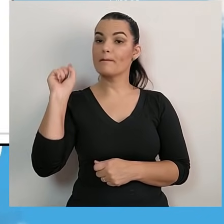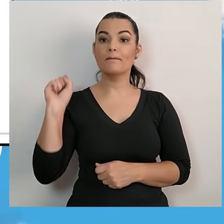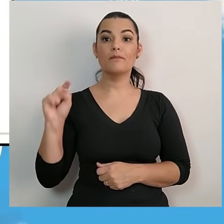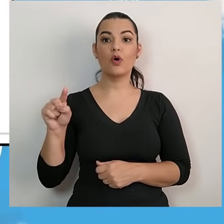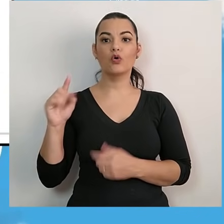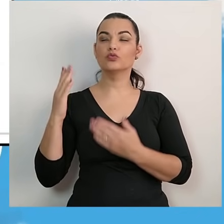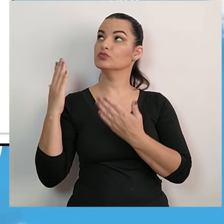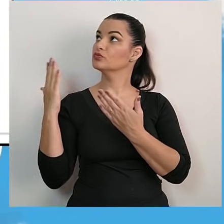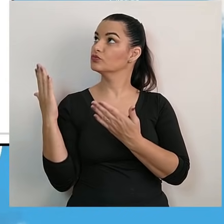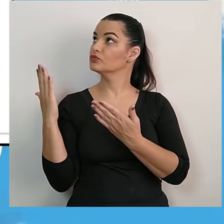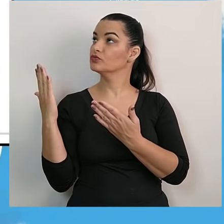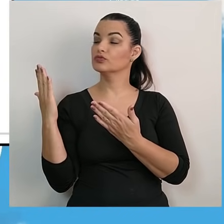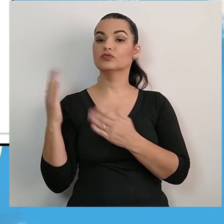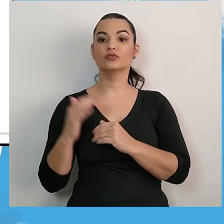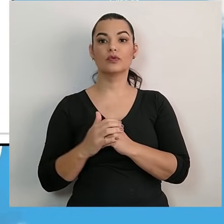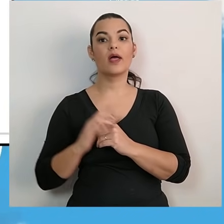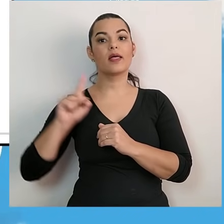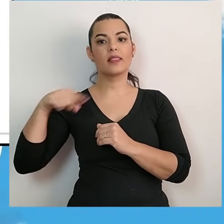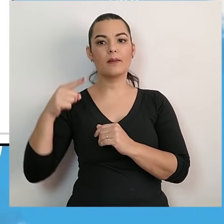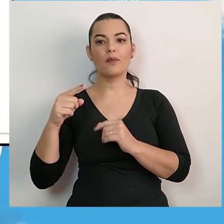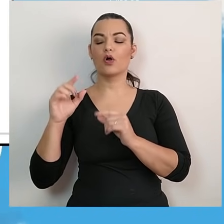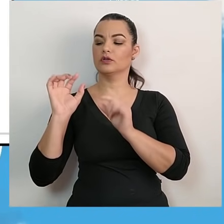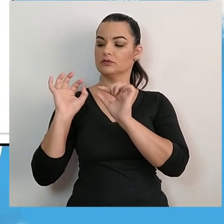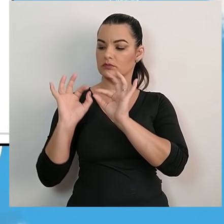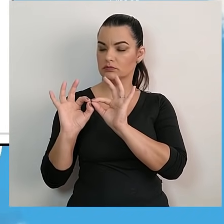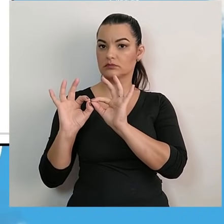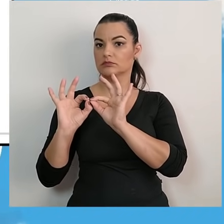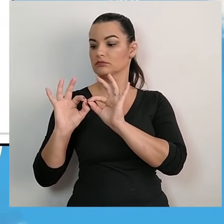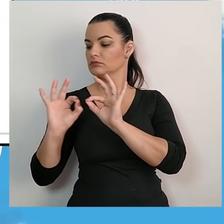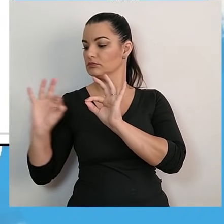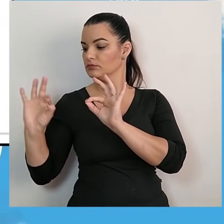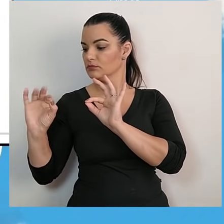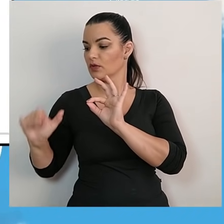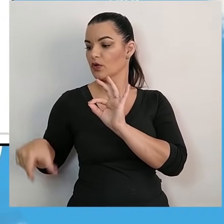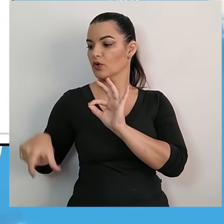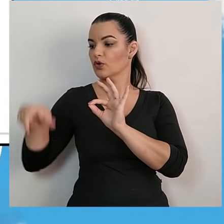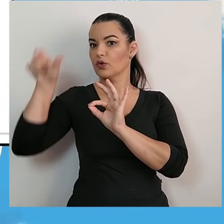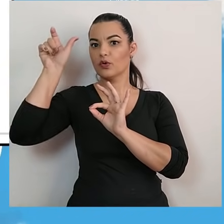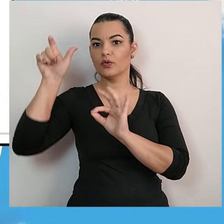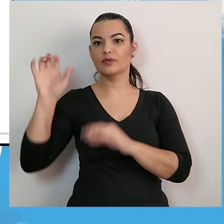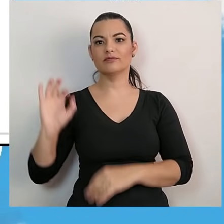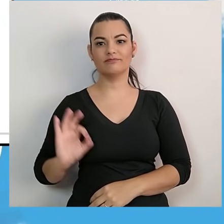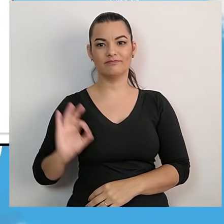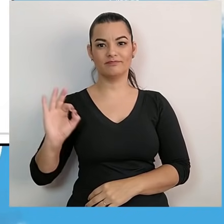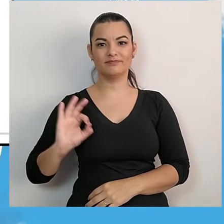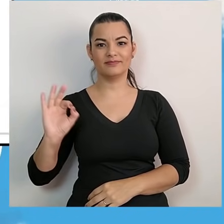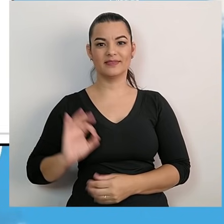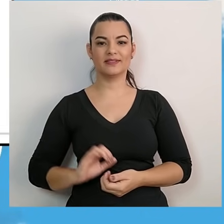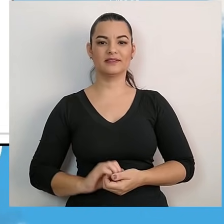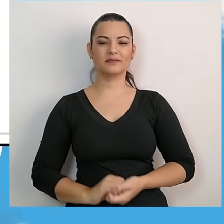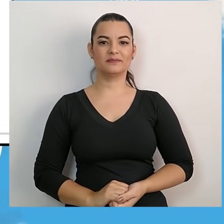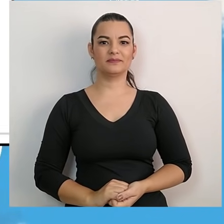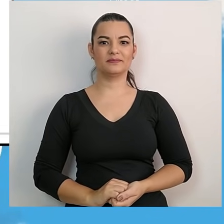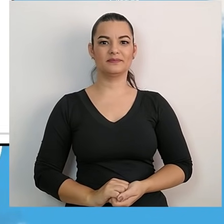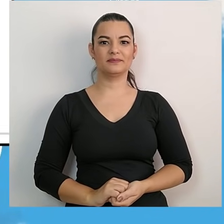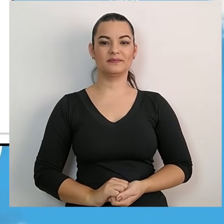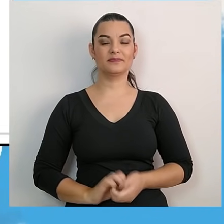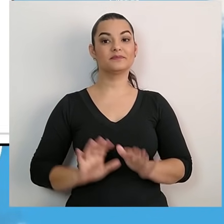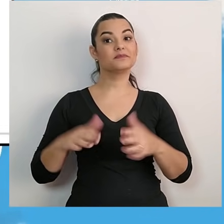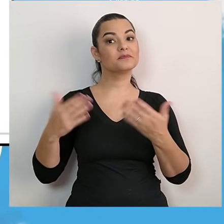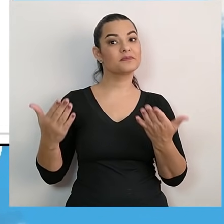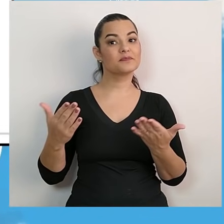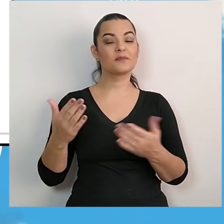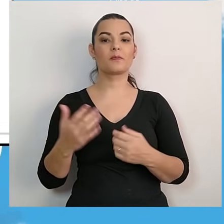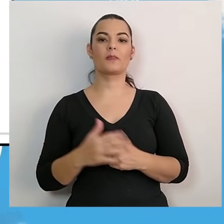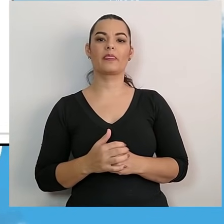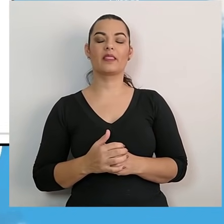gráfico, ó, e depois correlaciona ele com a coluna aqui da porcentagem, ó. Então,